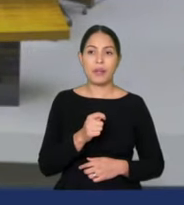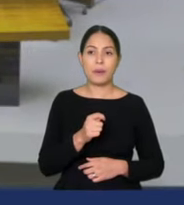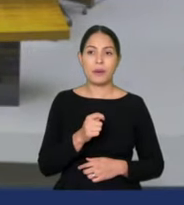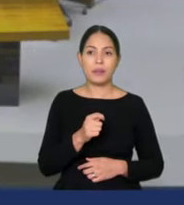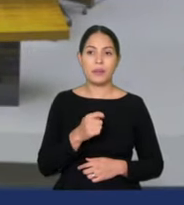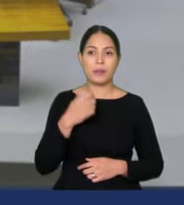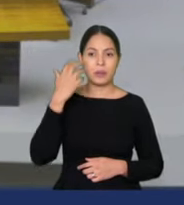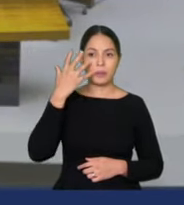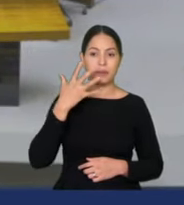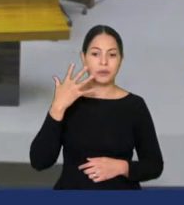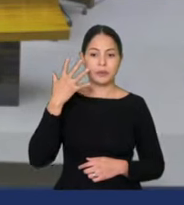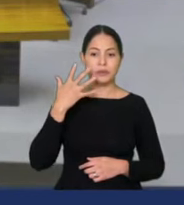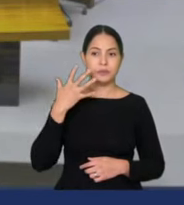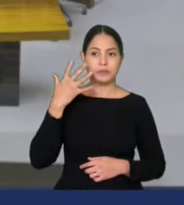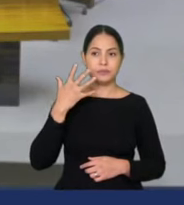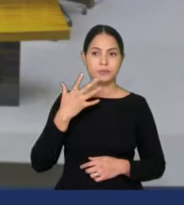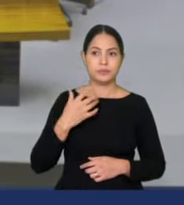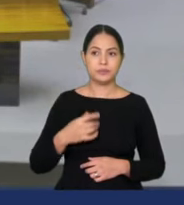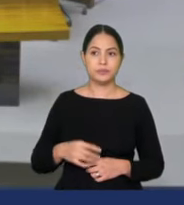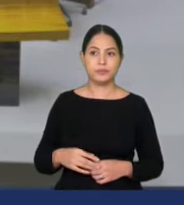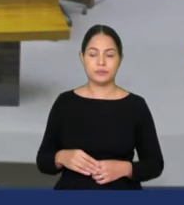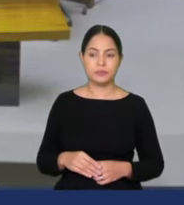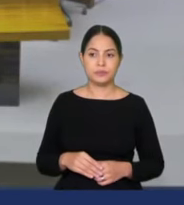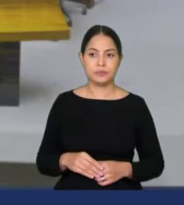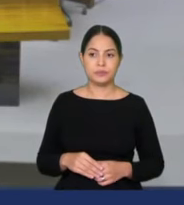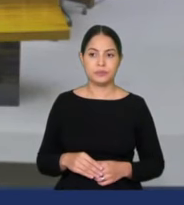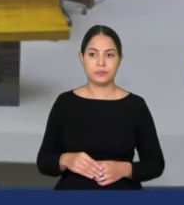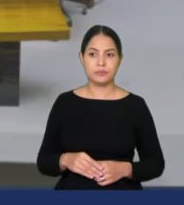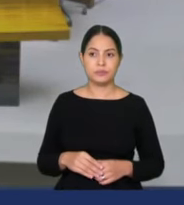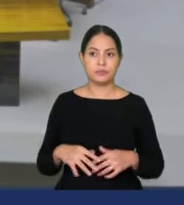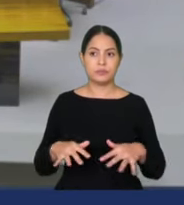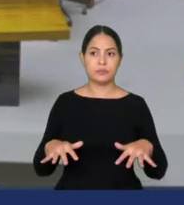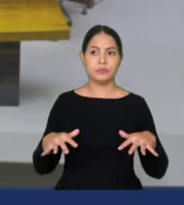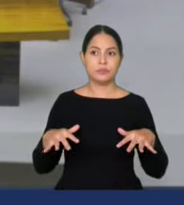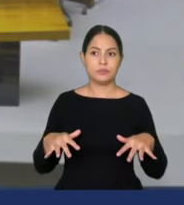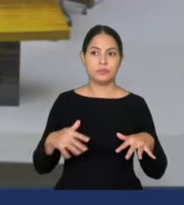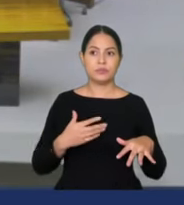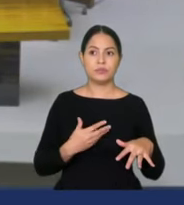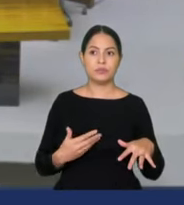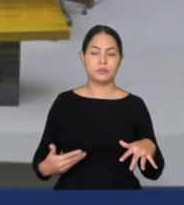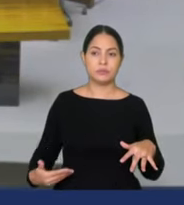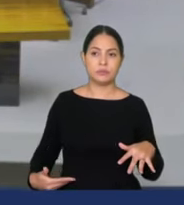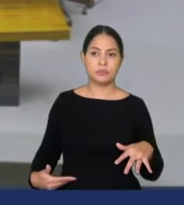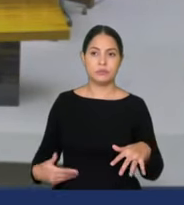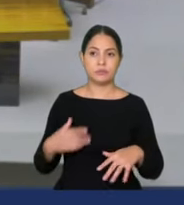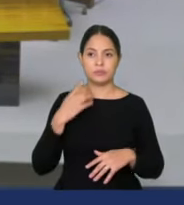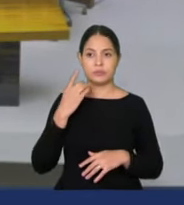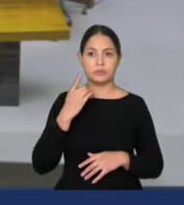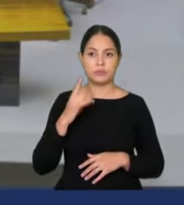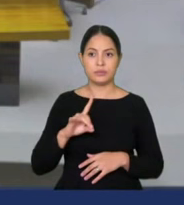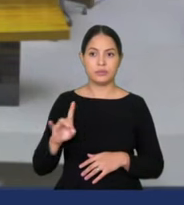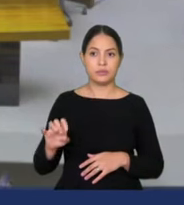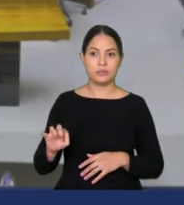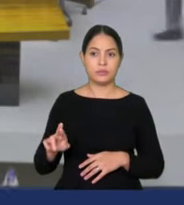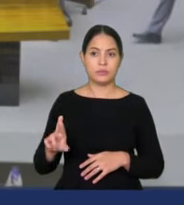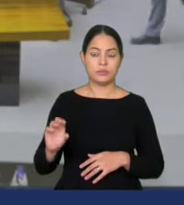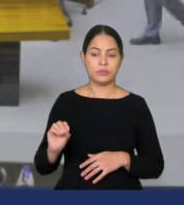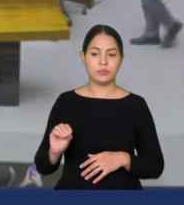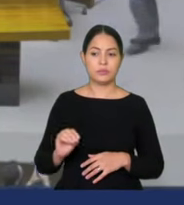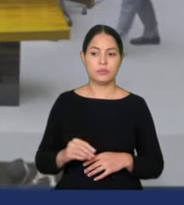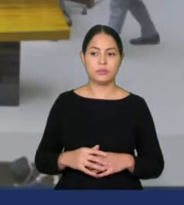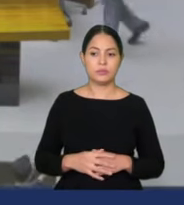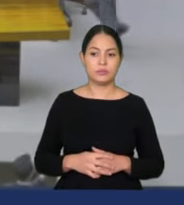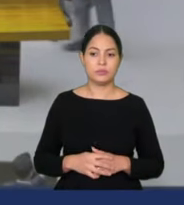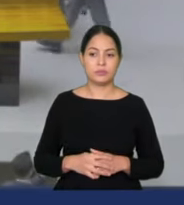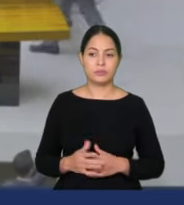presidindo os trabalhos o deputado Zé Neto, do PT da Bahia, um dos propositores desta comissão geral.